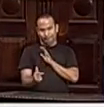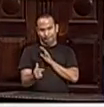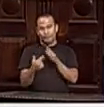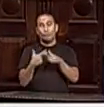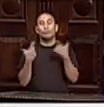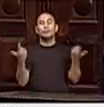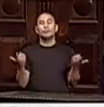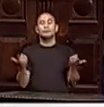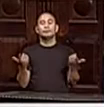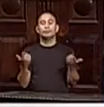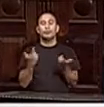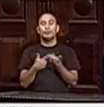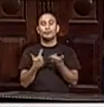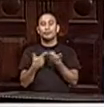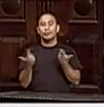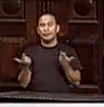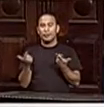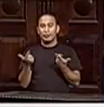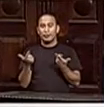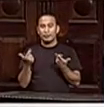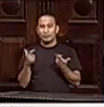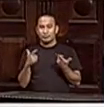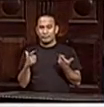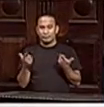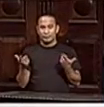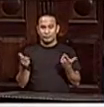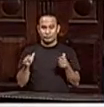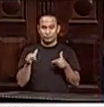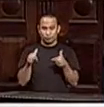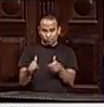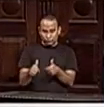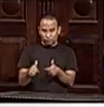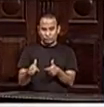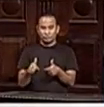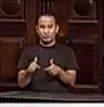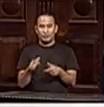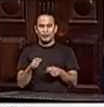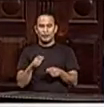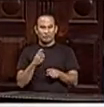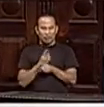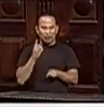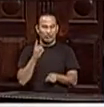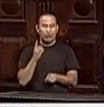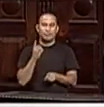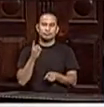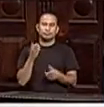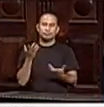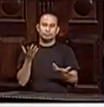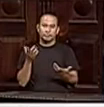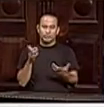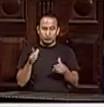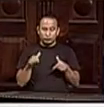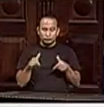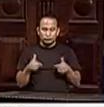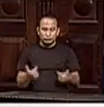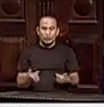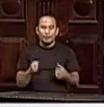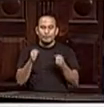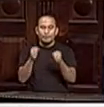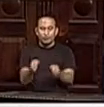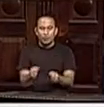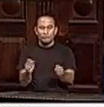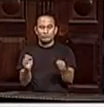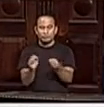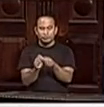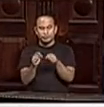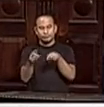quê? Porque não teria se configurado flagrante, situação em que pode,